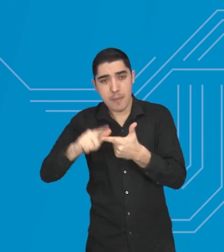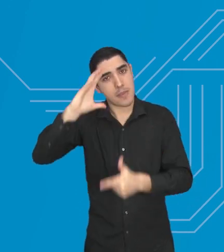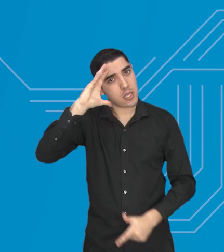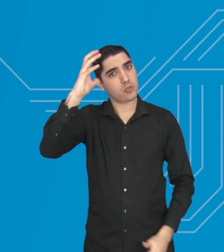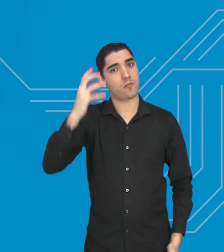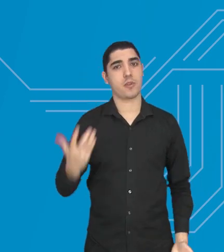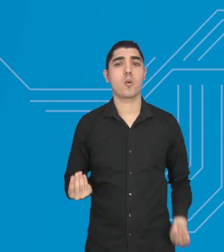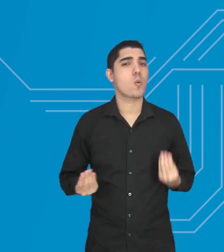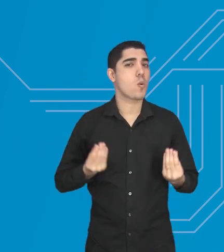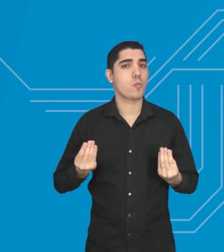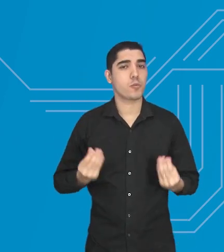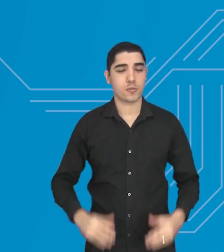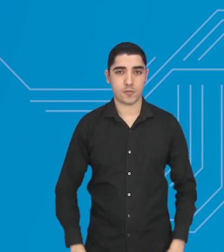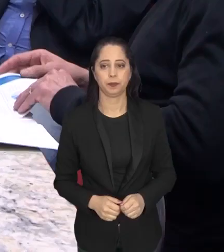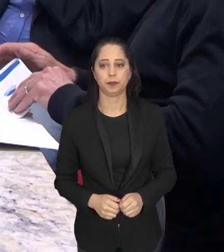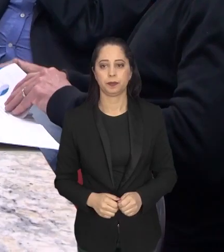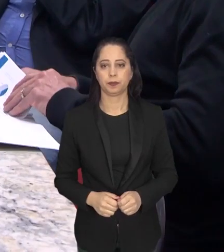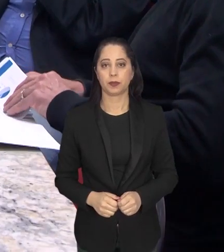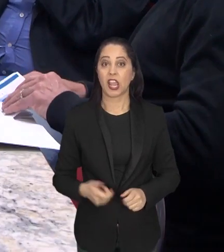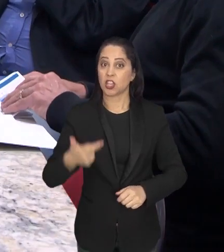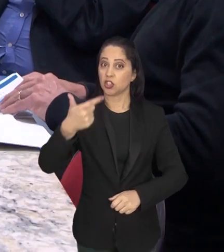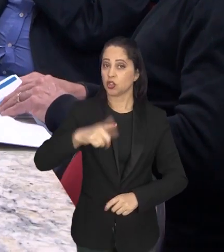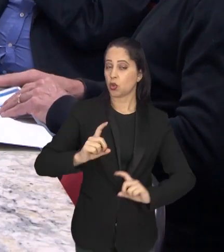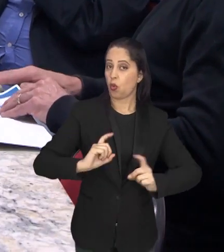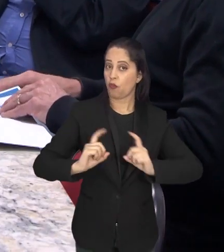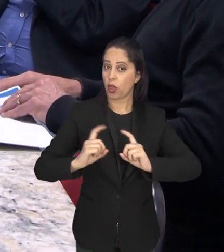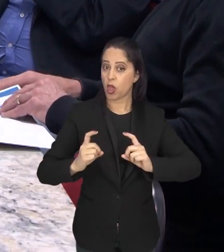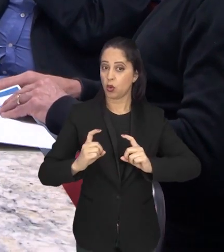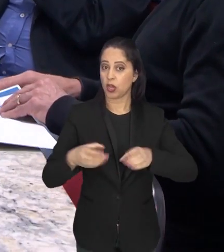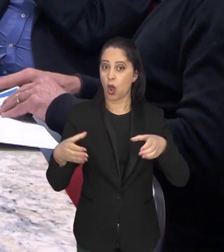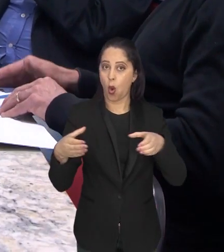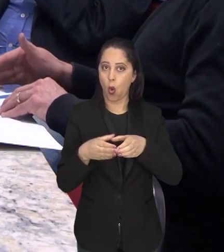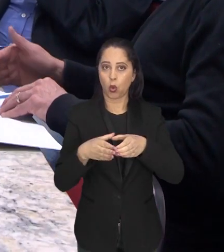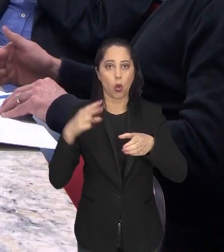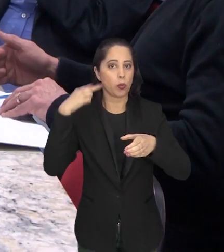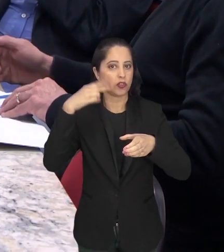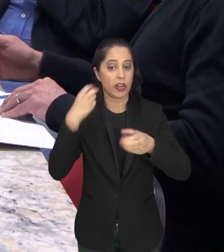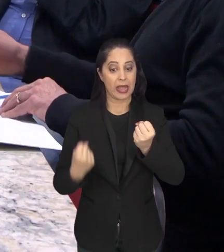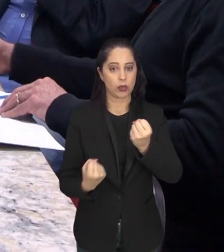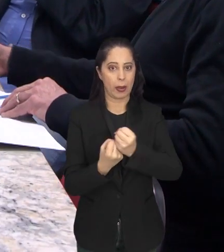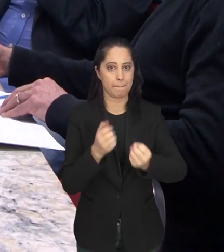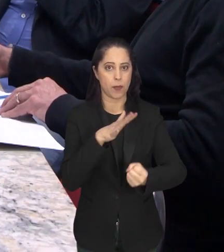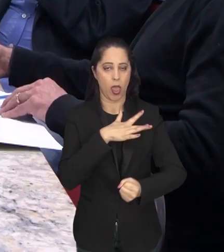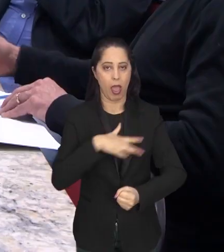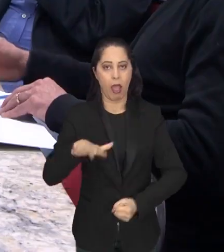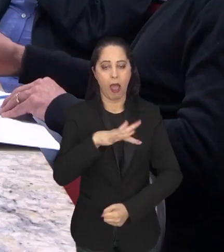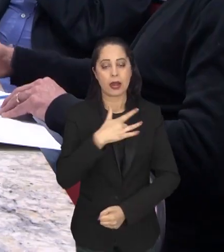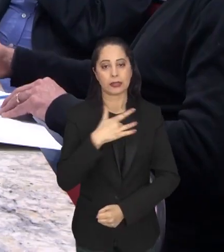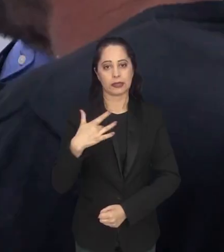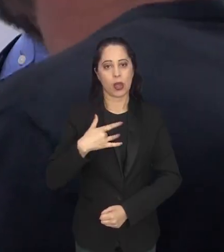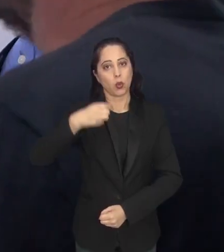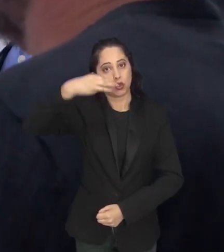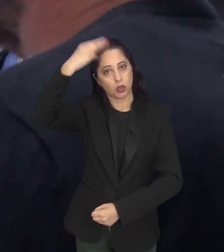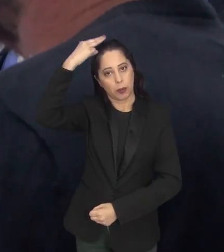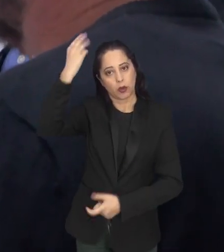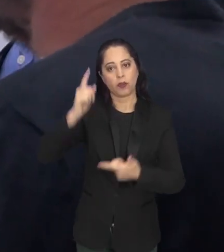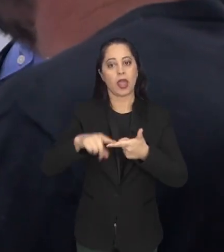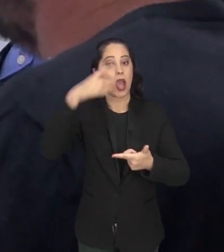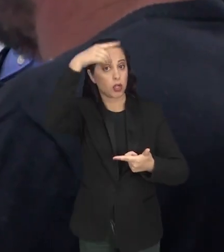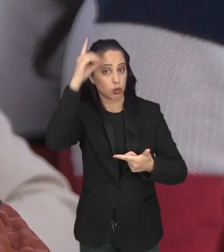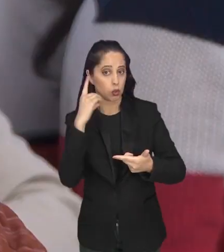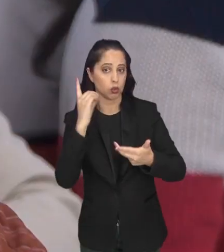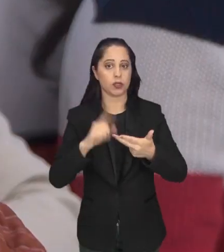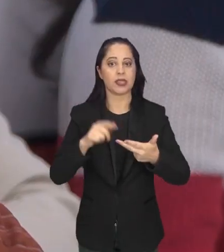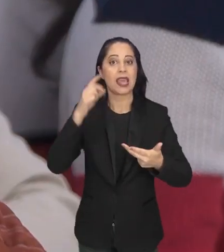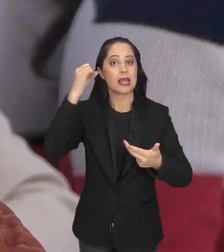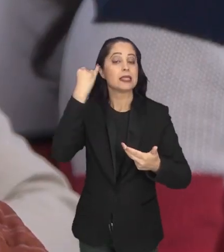pretende solucionar essas questões. Em um novo encontro da Comissão de Saúde da Câmara, os vereadores Milton Vieira